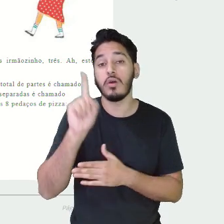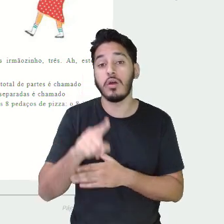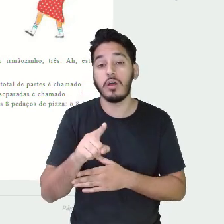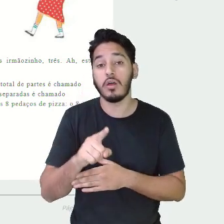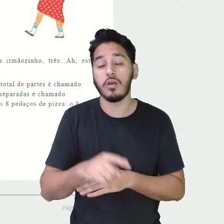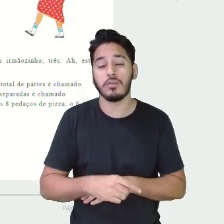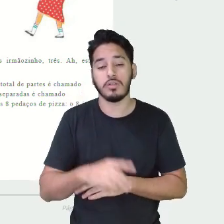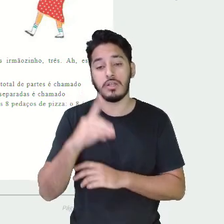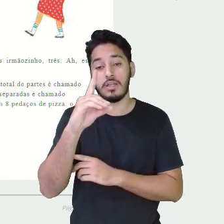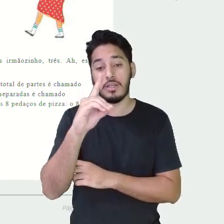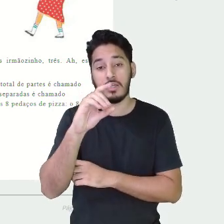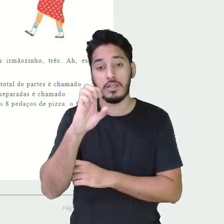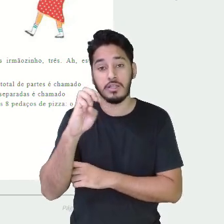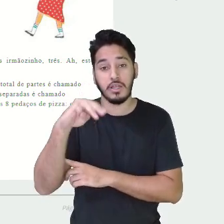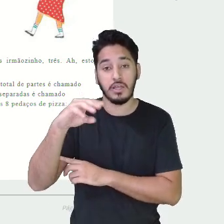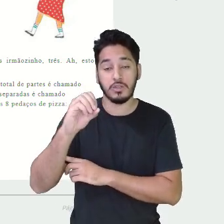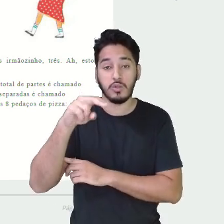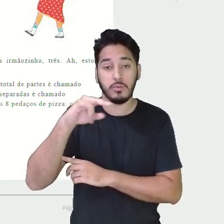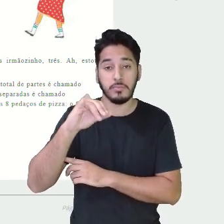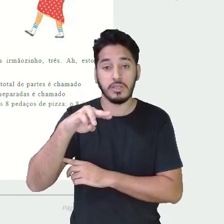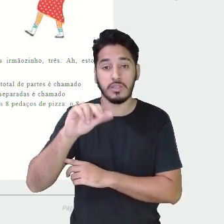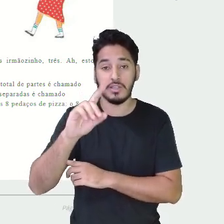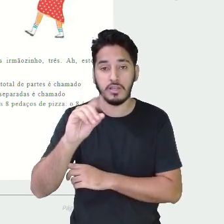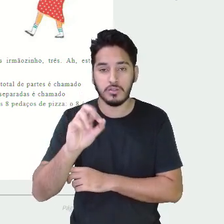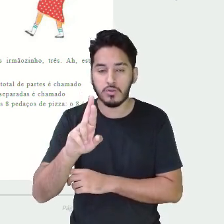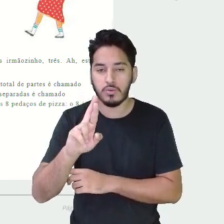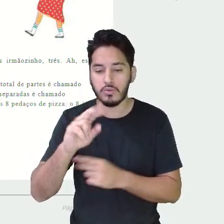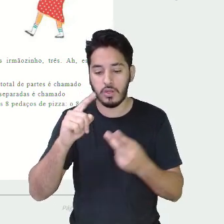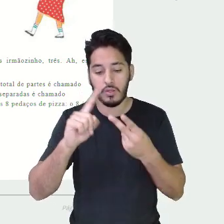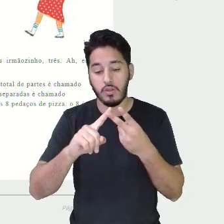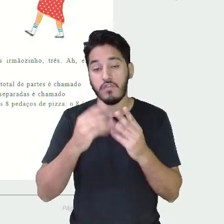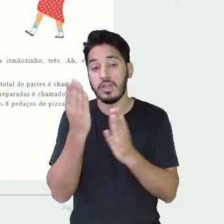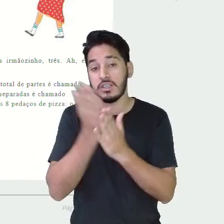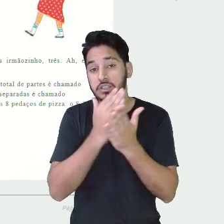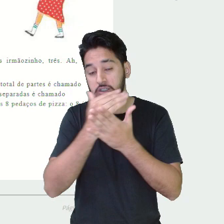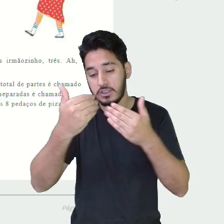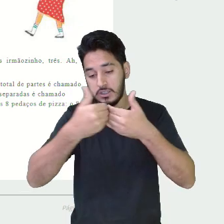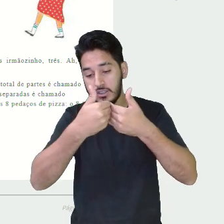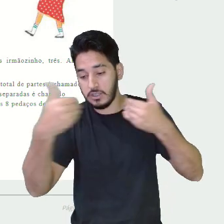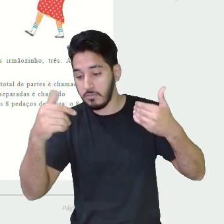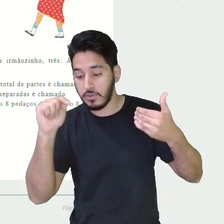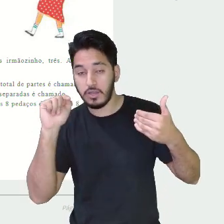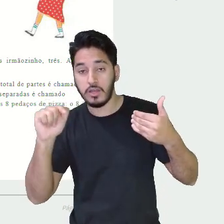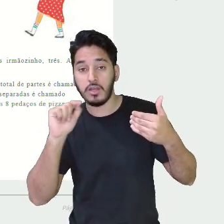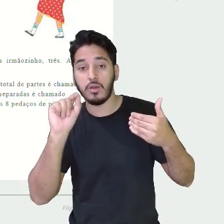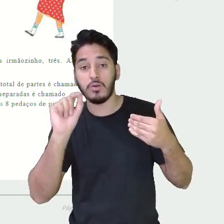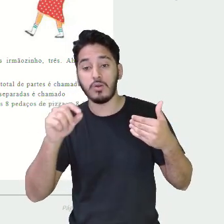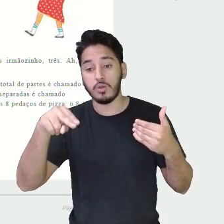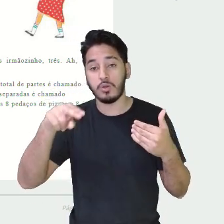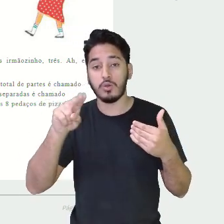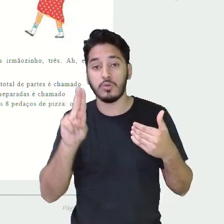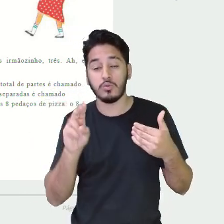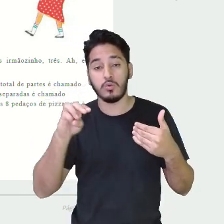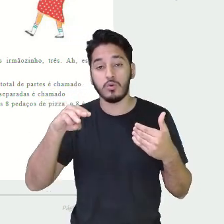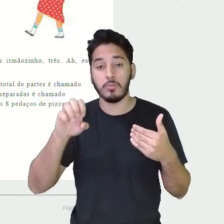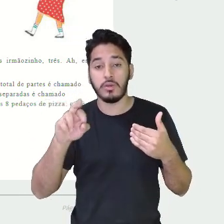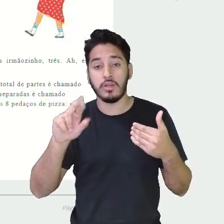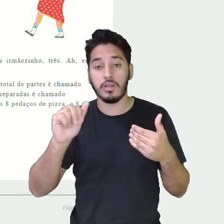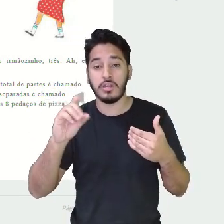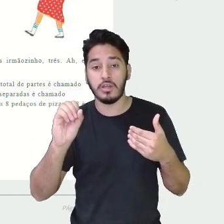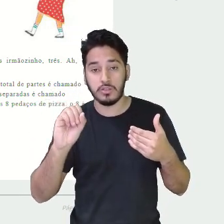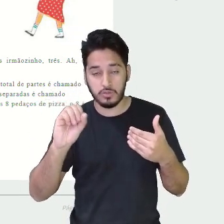de denominador. E o número de partes que foram separadas é chamado de numerador. Por